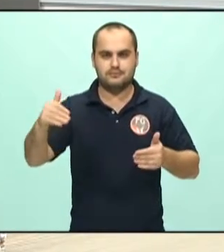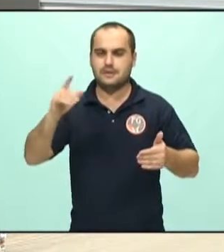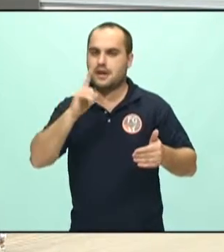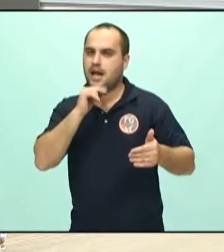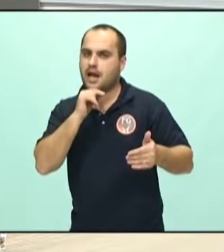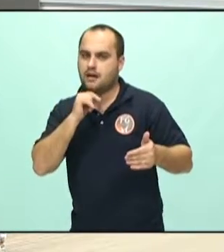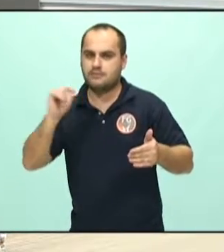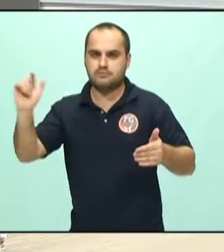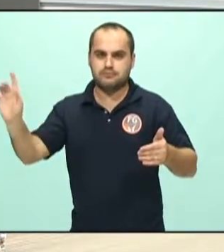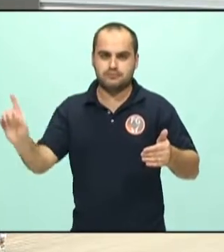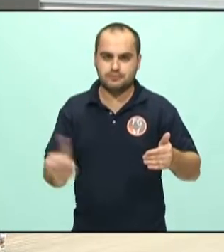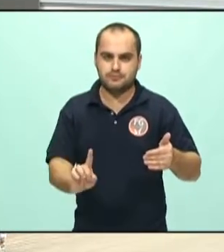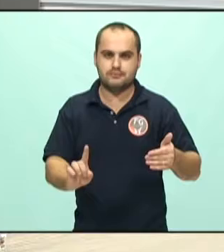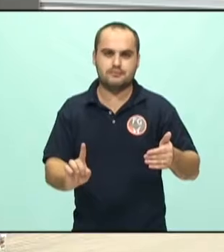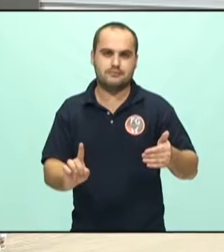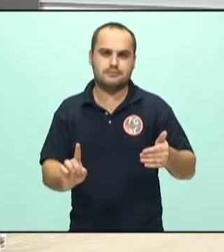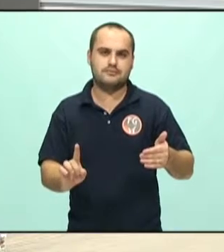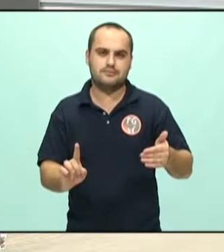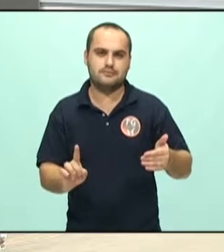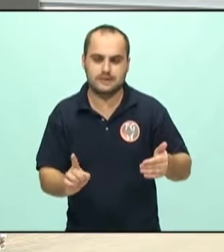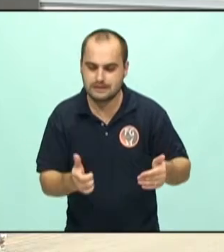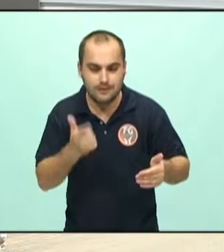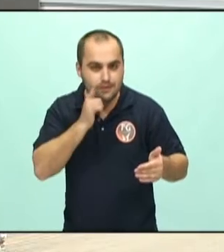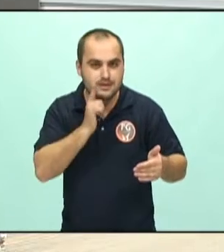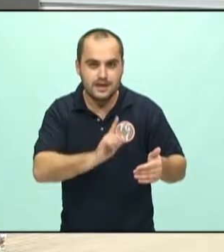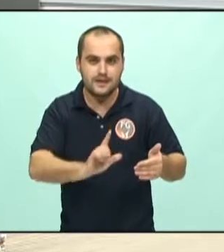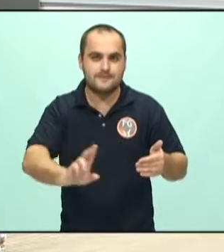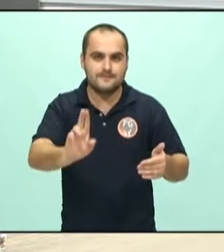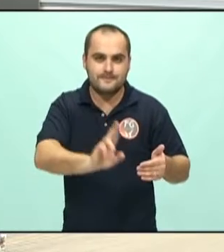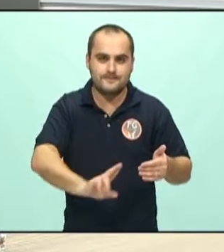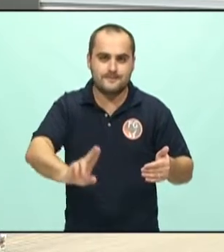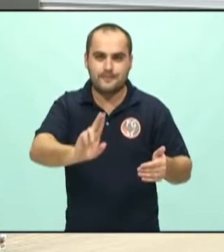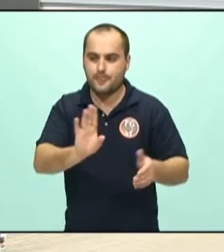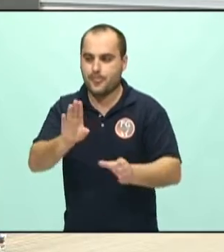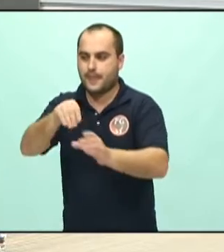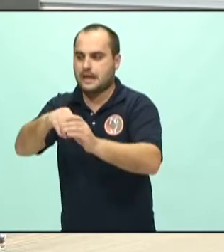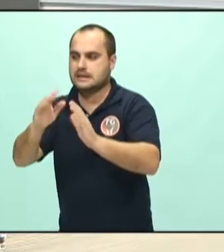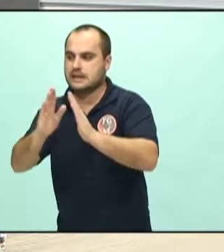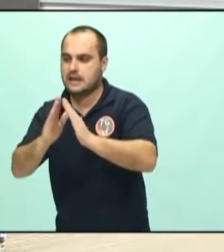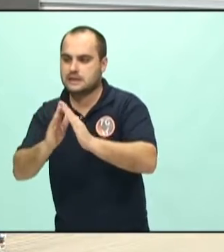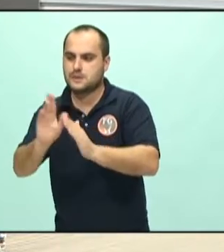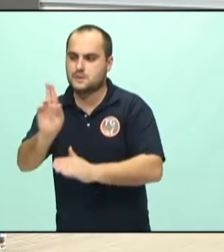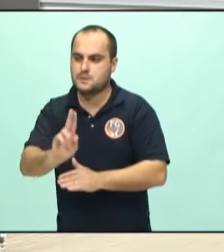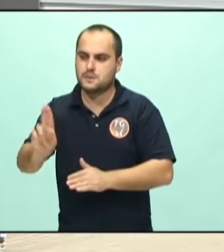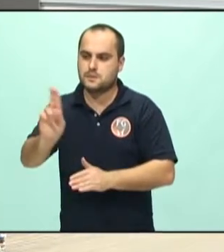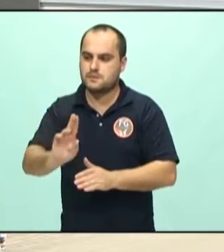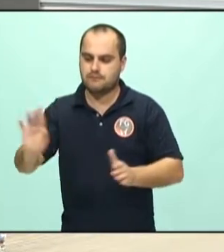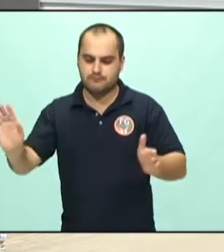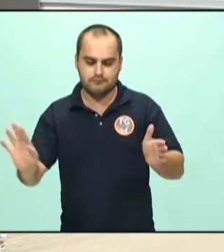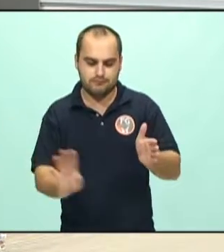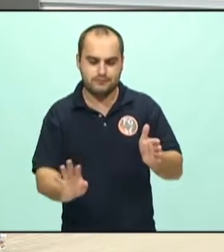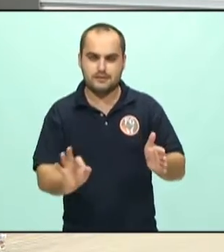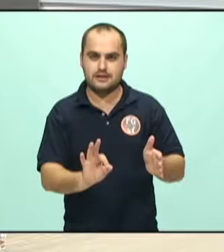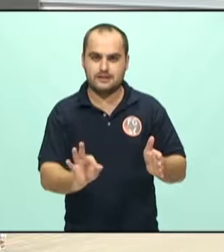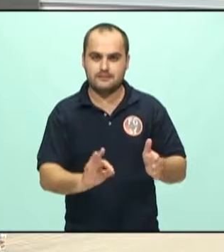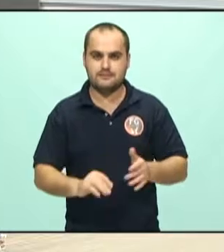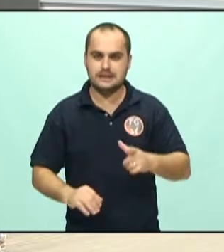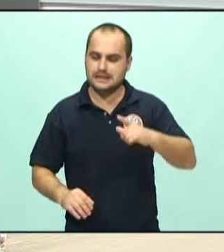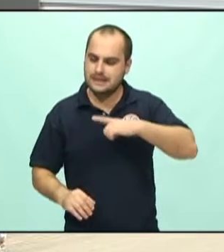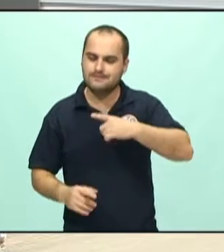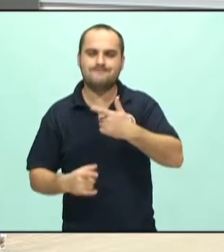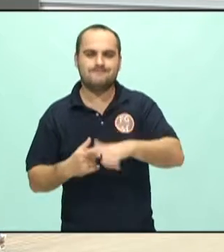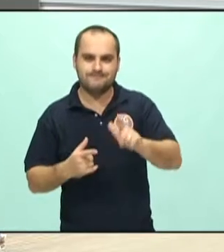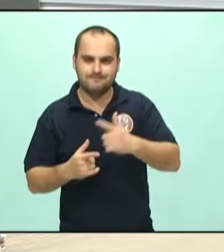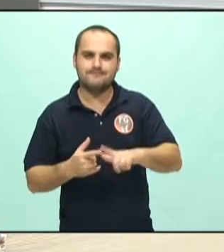residência a caixa de gordura insuficiente para o que é gerado dentro da residência então todas essas questões elas geram muito impacto ao meio ambiente